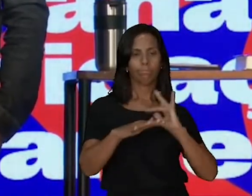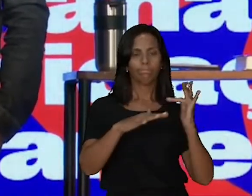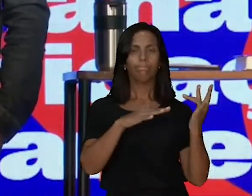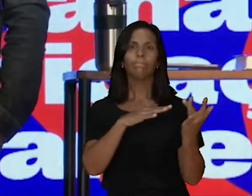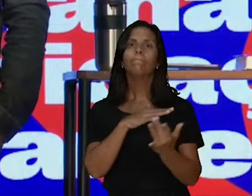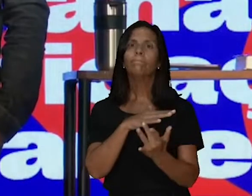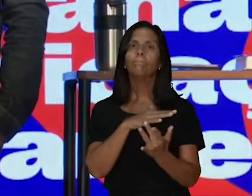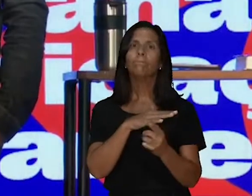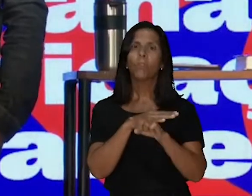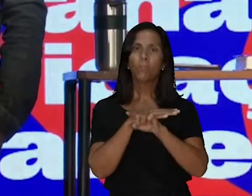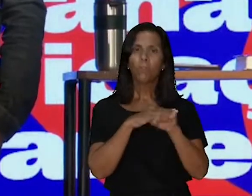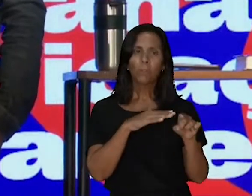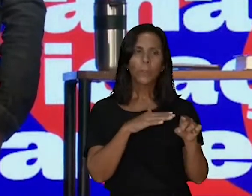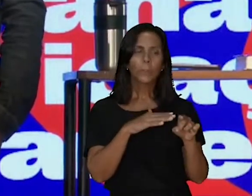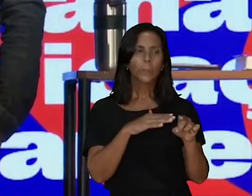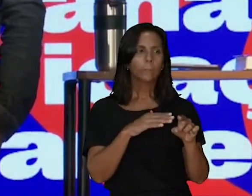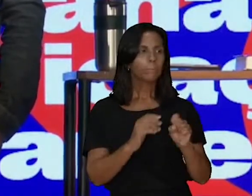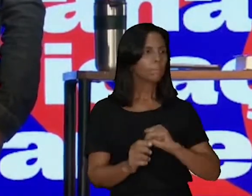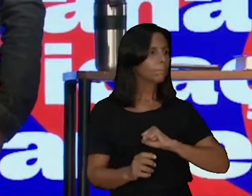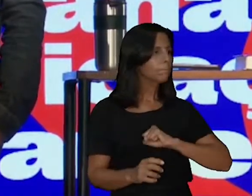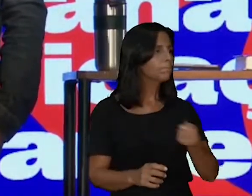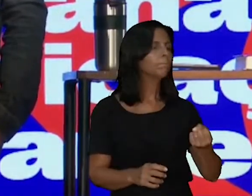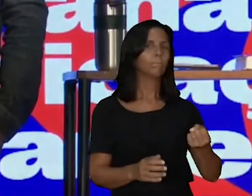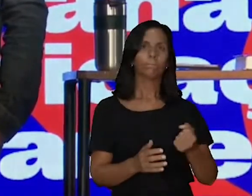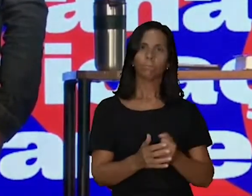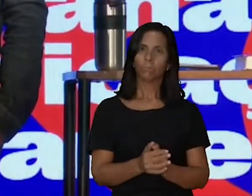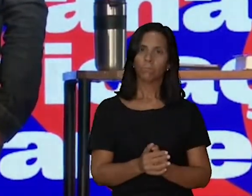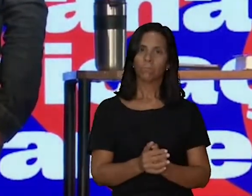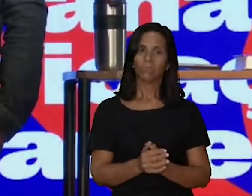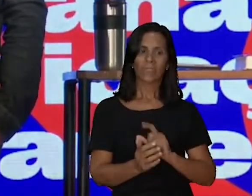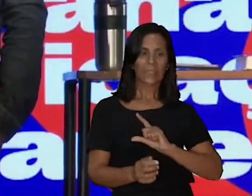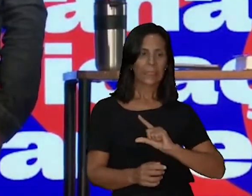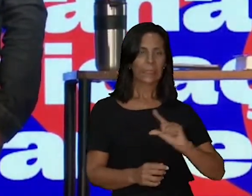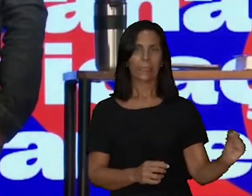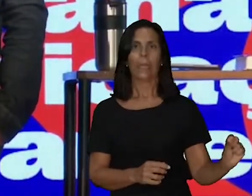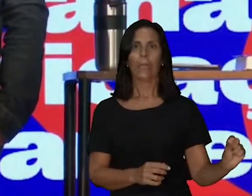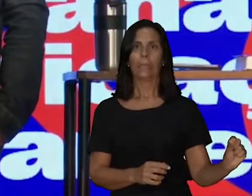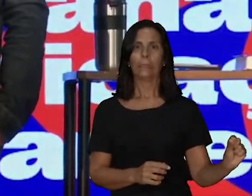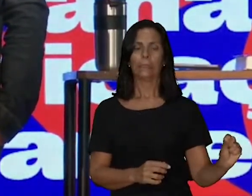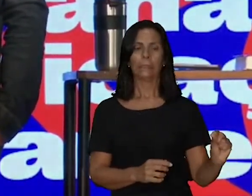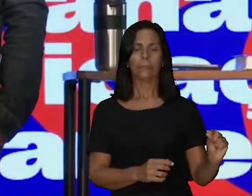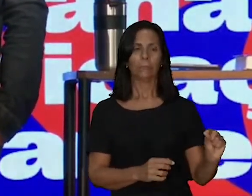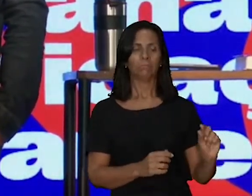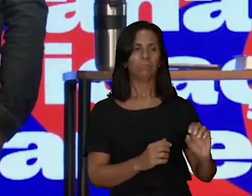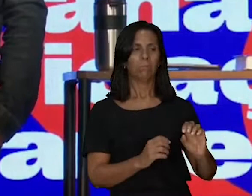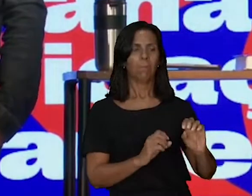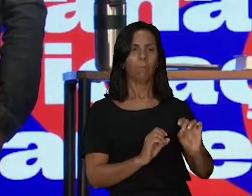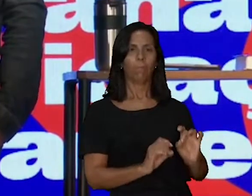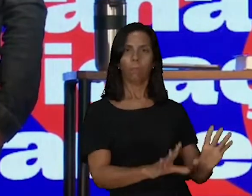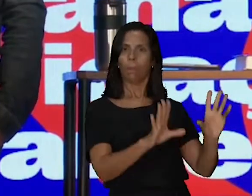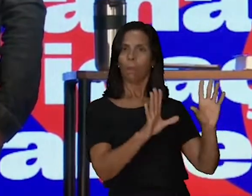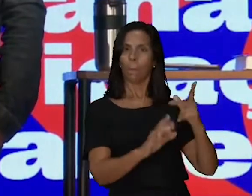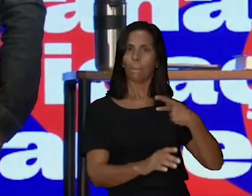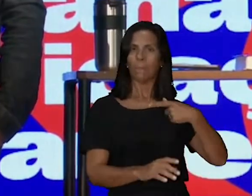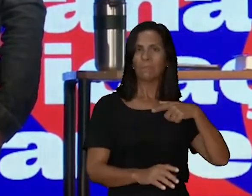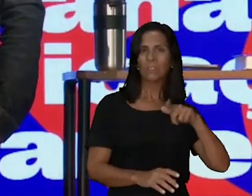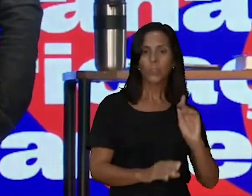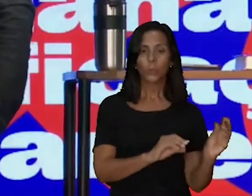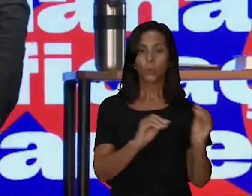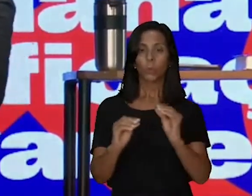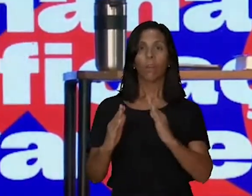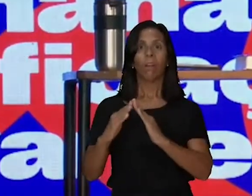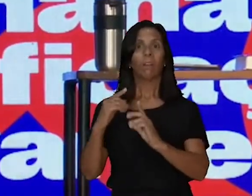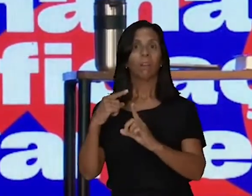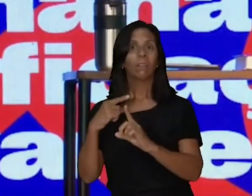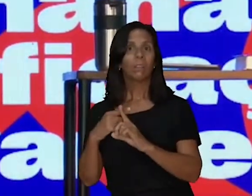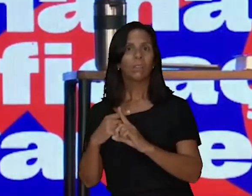se indispondo, saindo de pequeno grupo, trocando de igreja, por causa de política, só tem